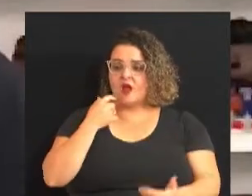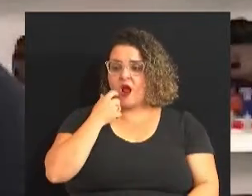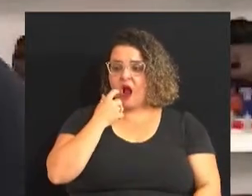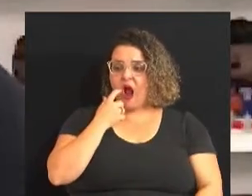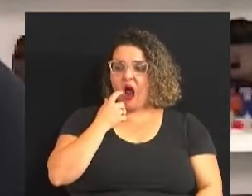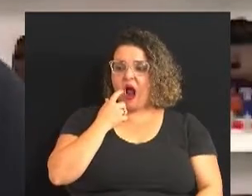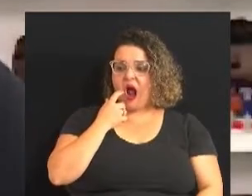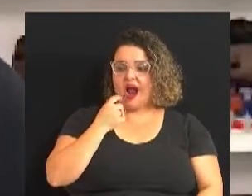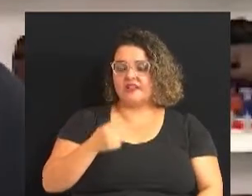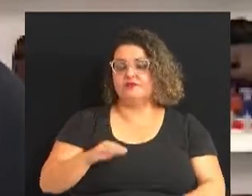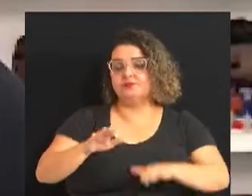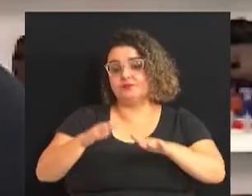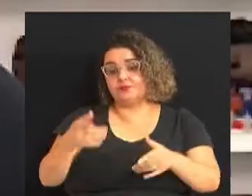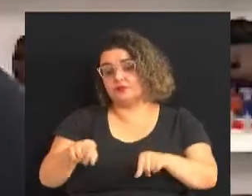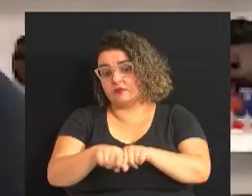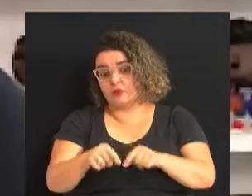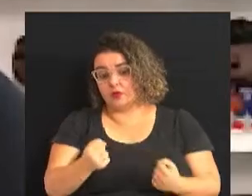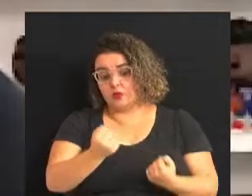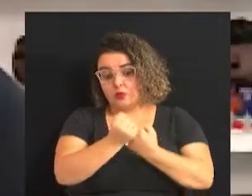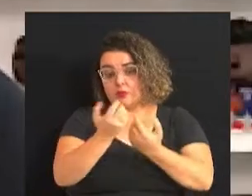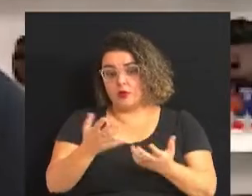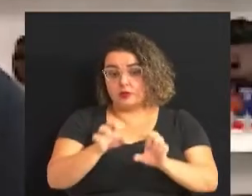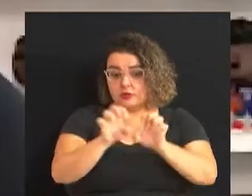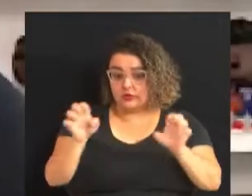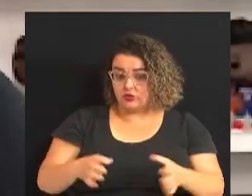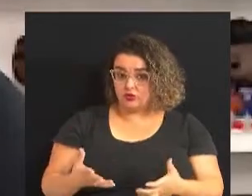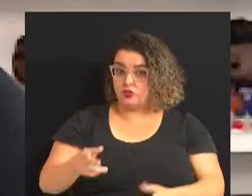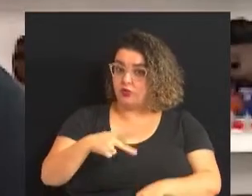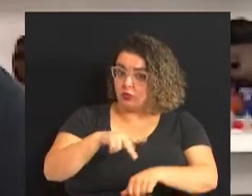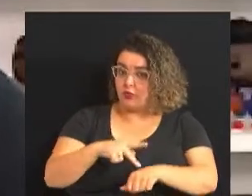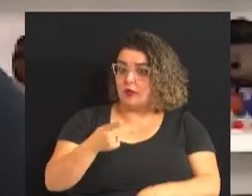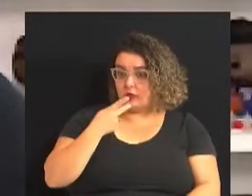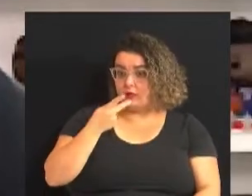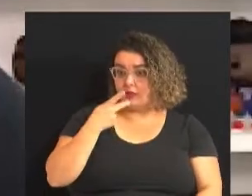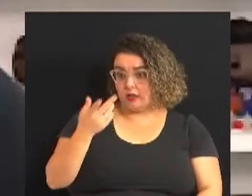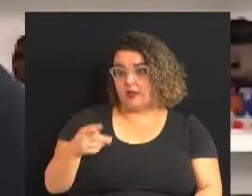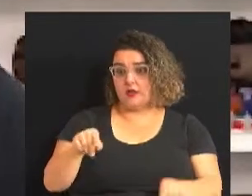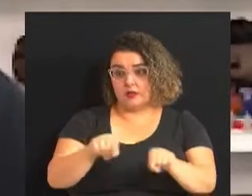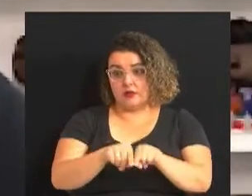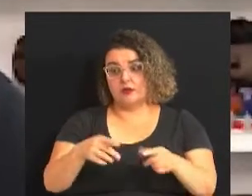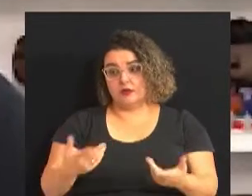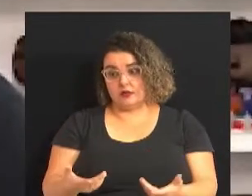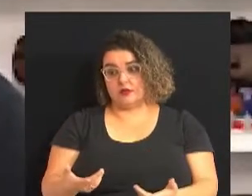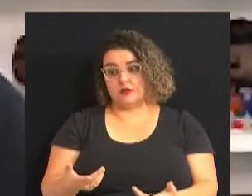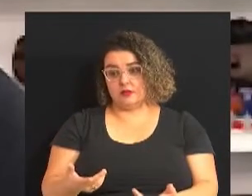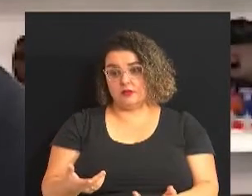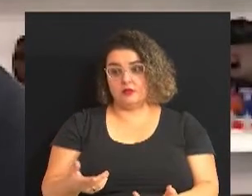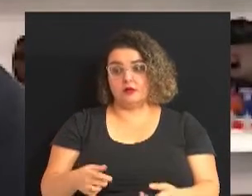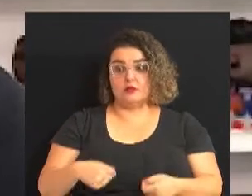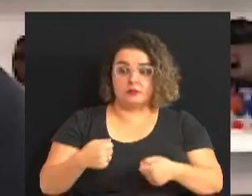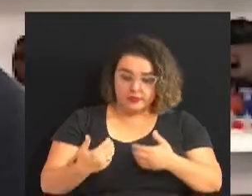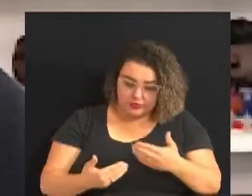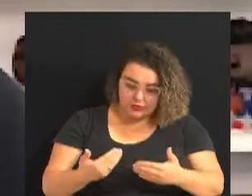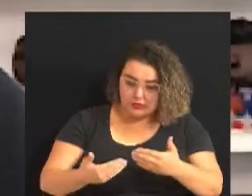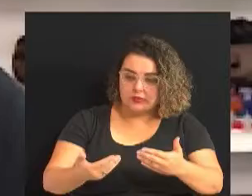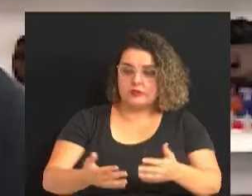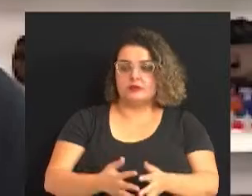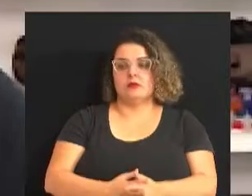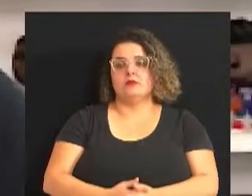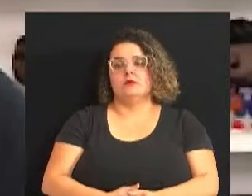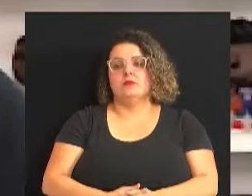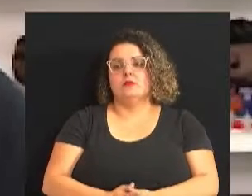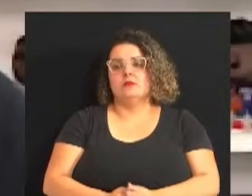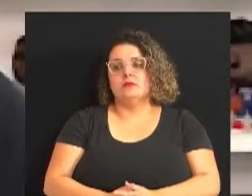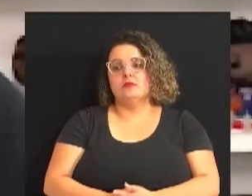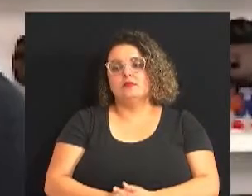Depende também do apoio, da estrutura do país, como a gente já falou, também é algo que tem que caminhar. Mas